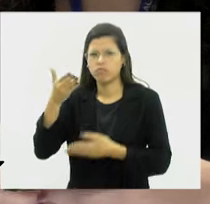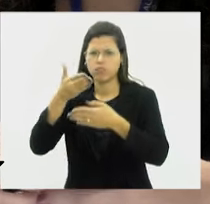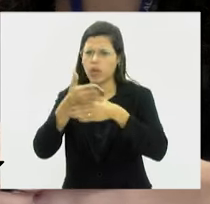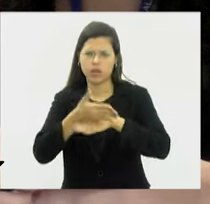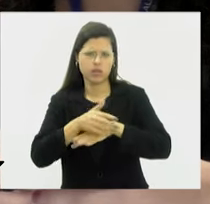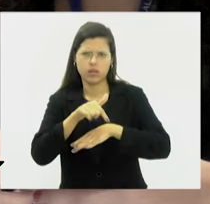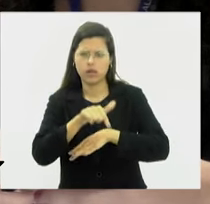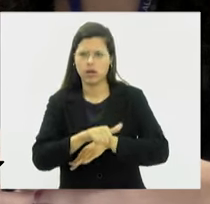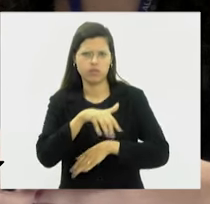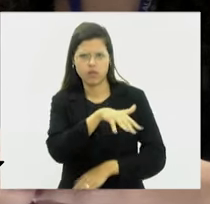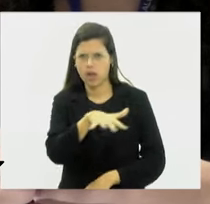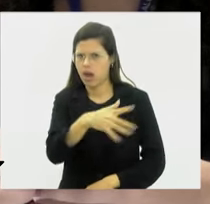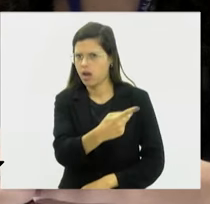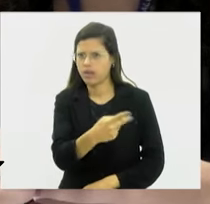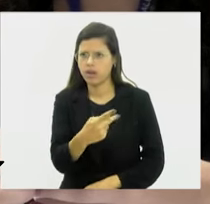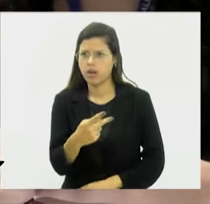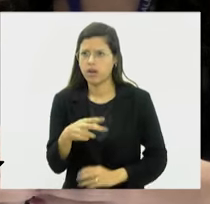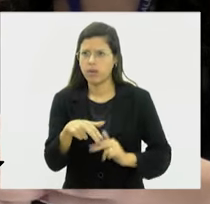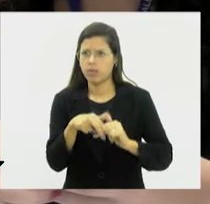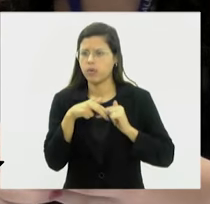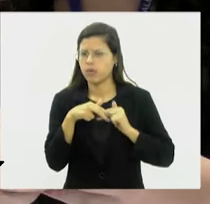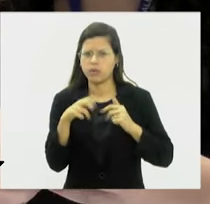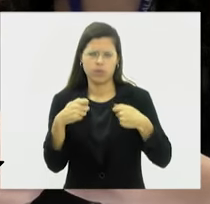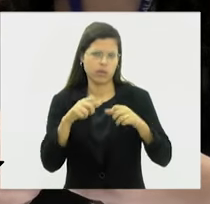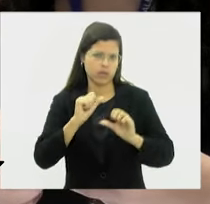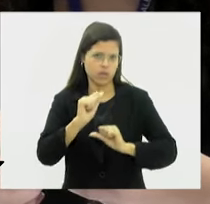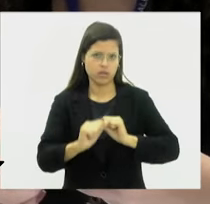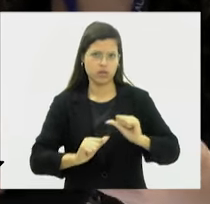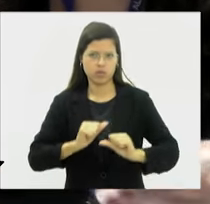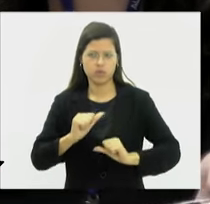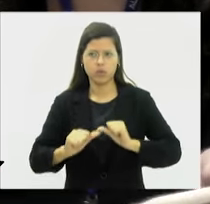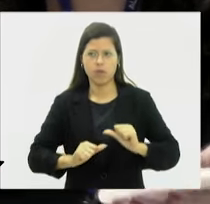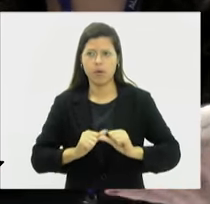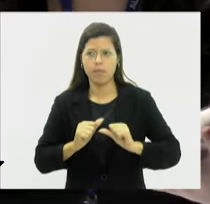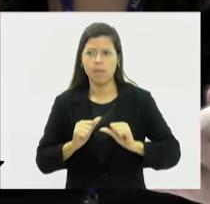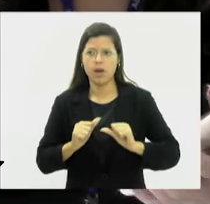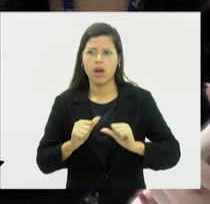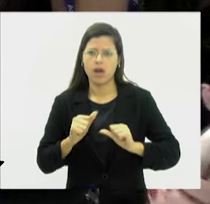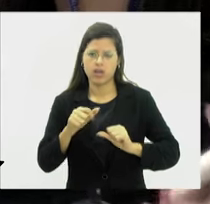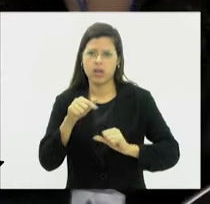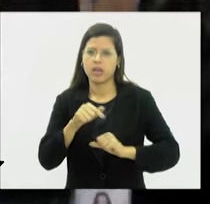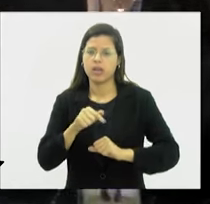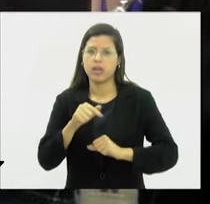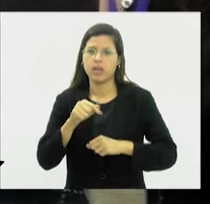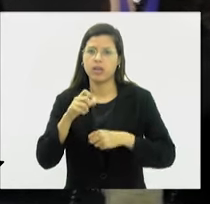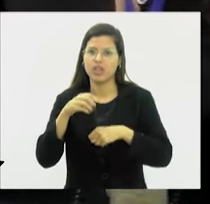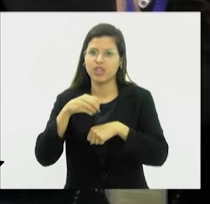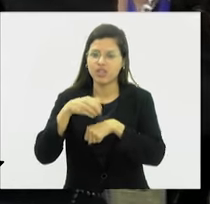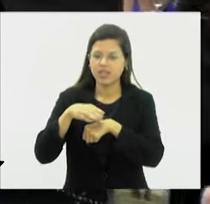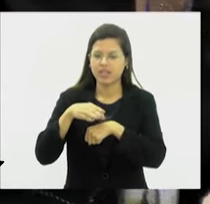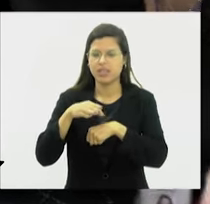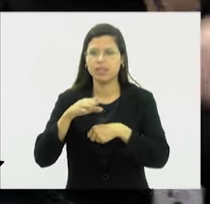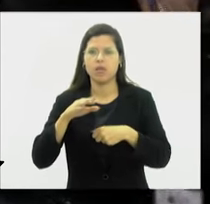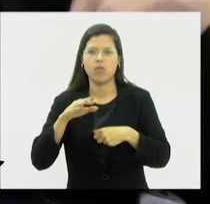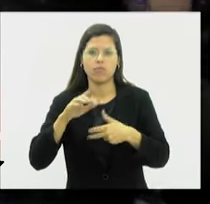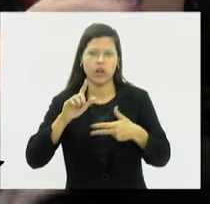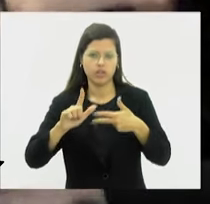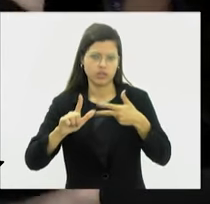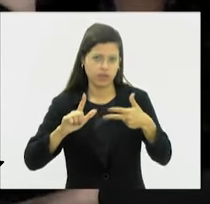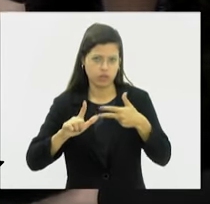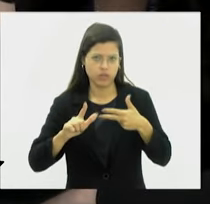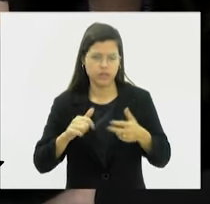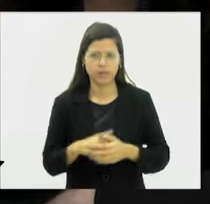por isso, ele não carece de ser transformado em indicação legislativa. Além disso,